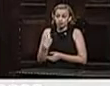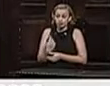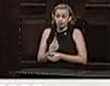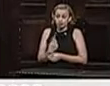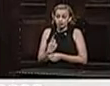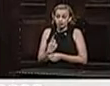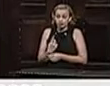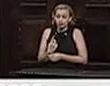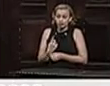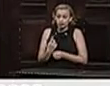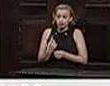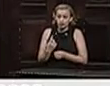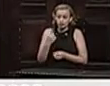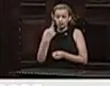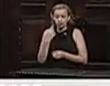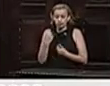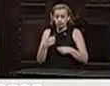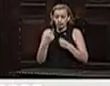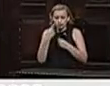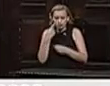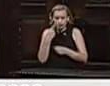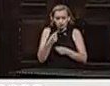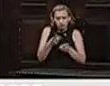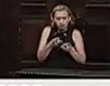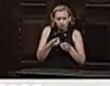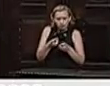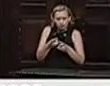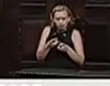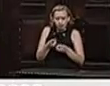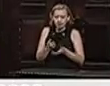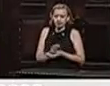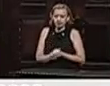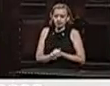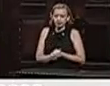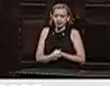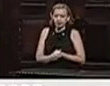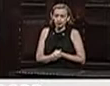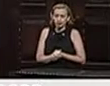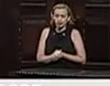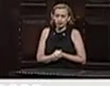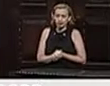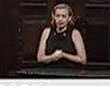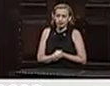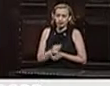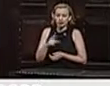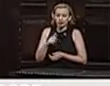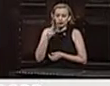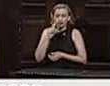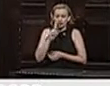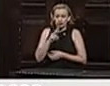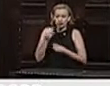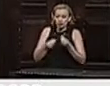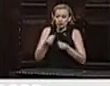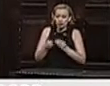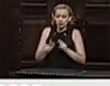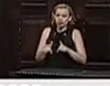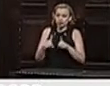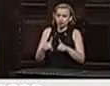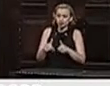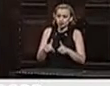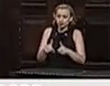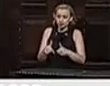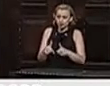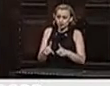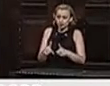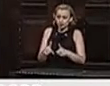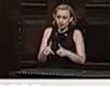vez identificar essa crise como se fosse uma crise de despesa. E ela é uma crise de receita, ela não é uma crise de despesa. E